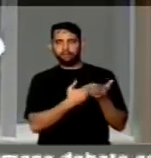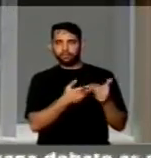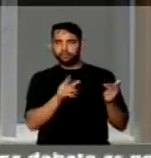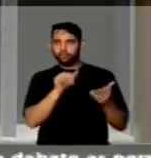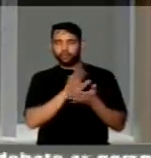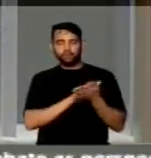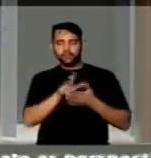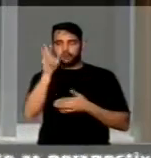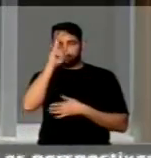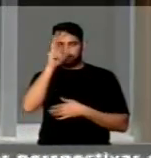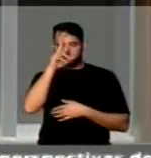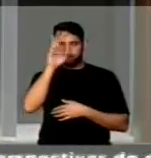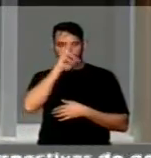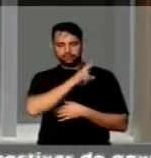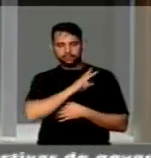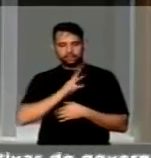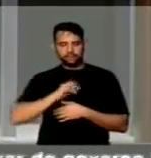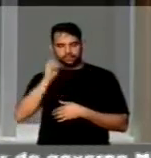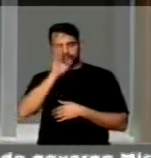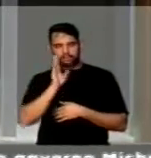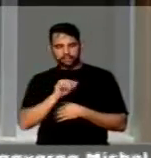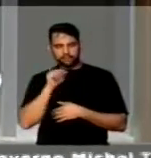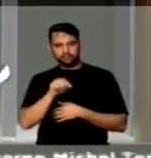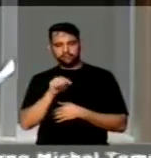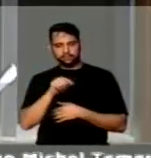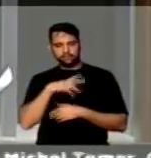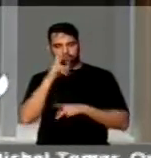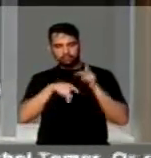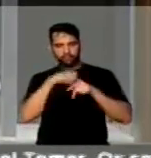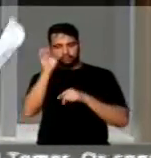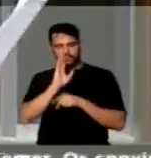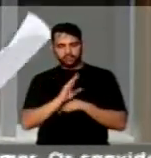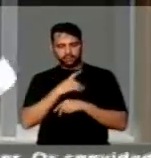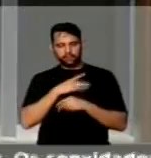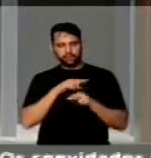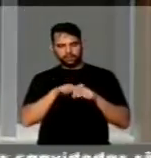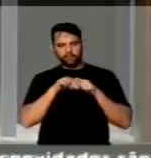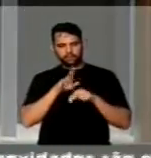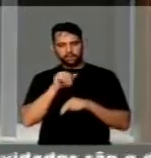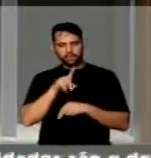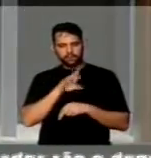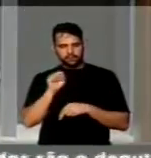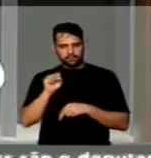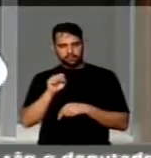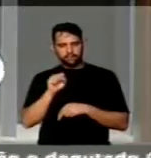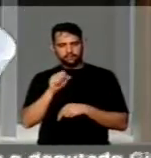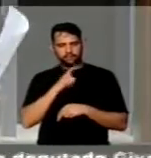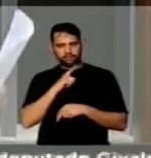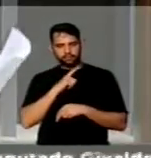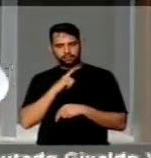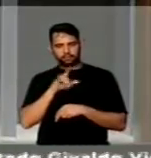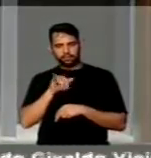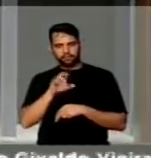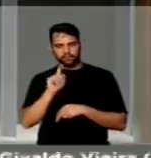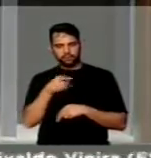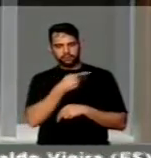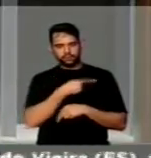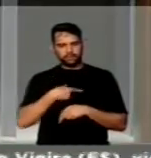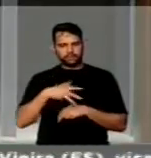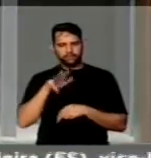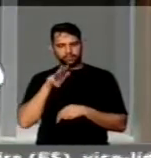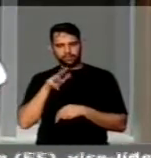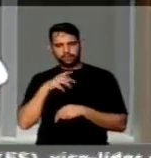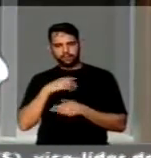Nunca é demais lembrar, senhor presidente, que o Brasil, o povo brasileiro, através do BNDES, tendo como lobista o ex-presidente